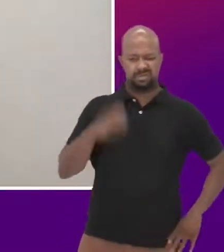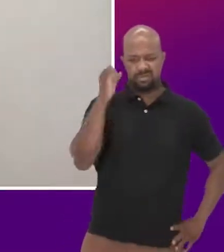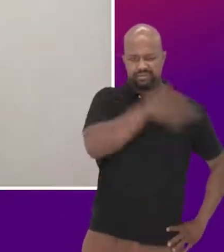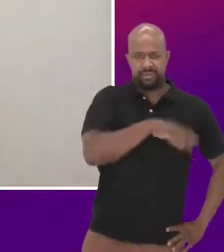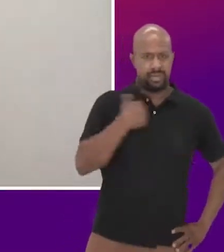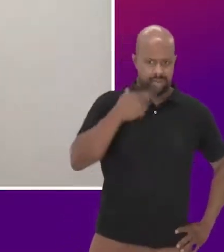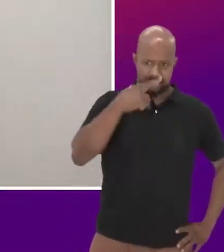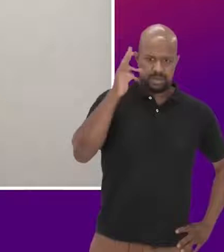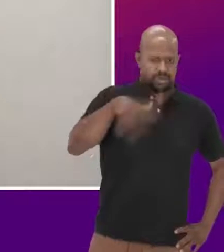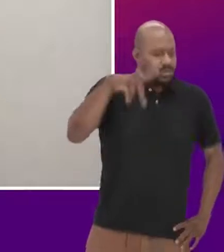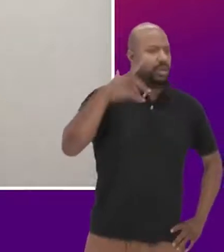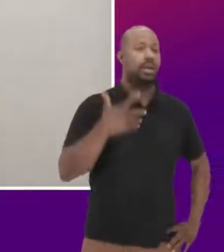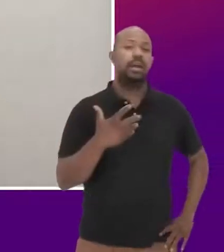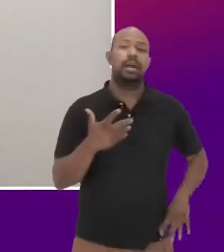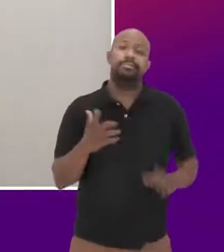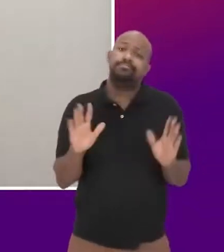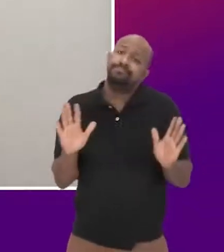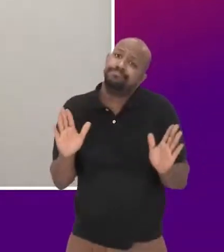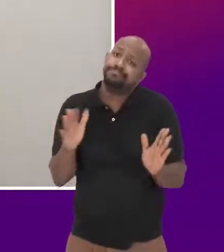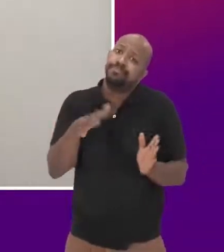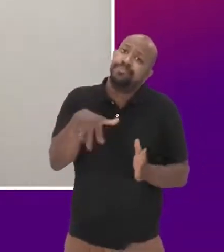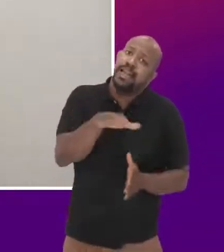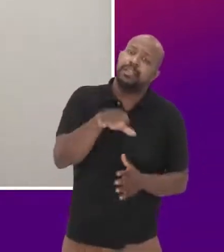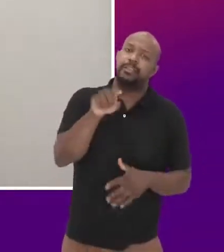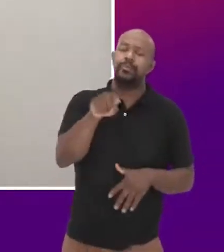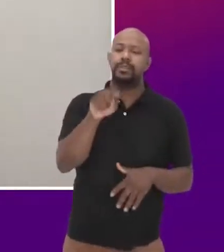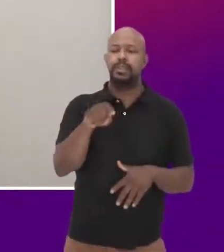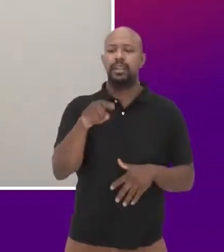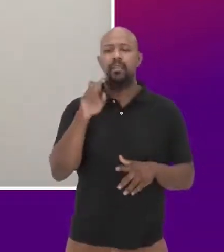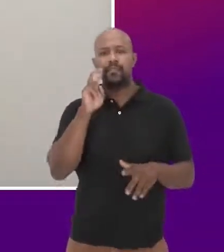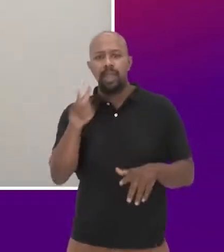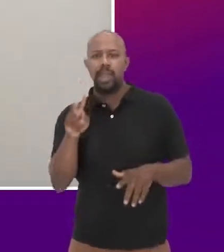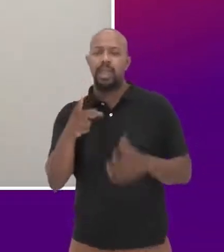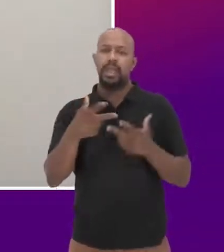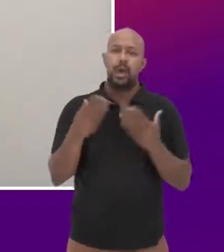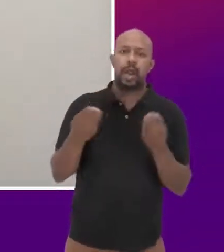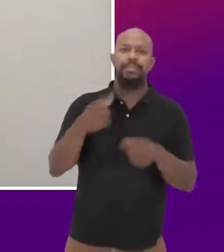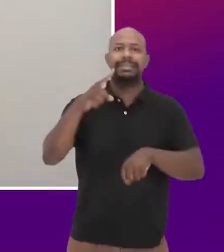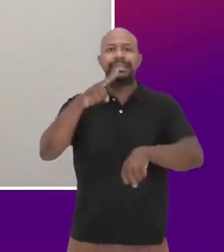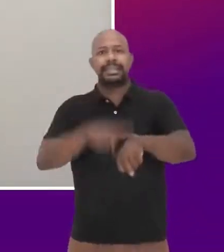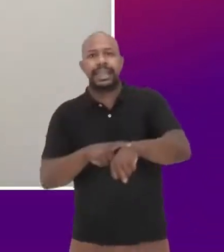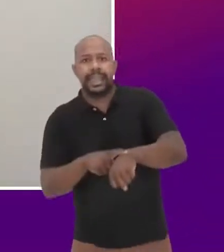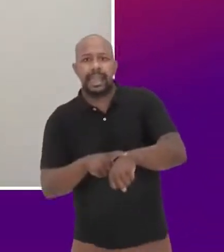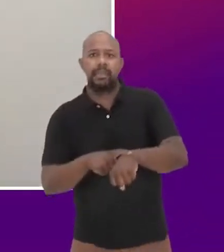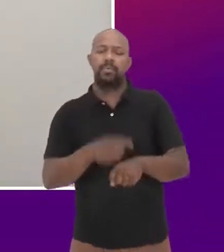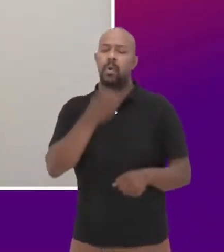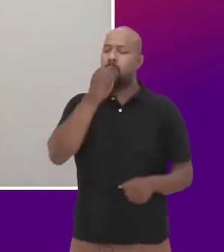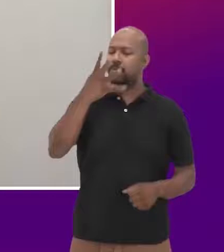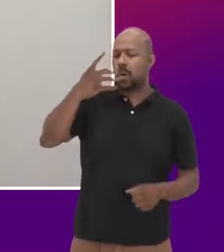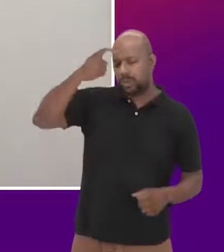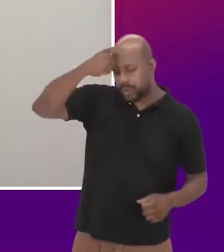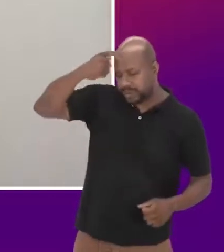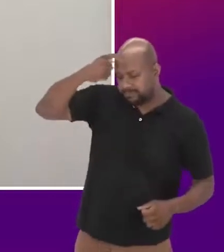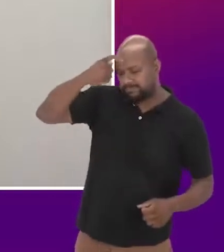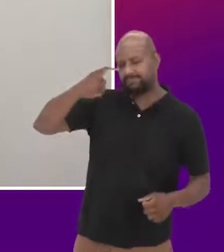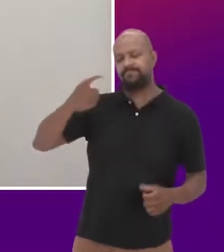grosseria. Nesse negócio de você administrar o tempo com bom senso,